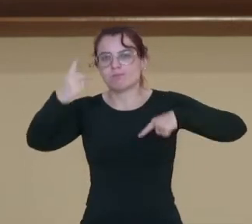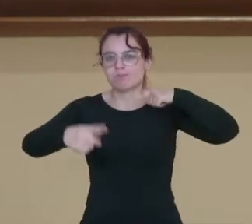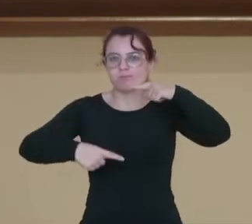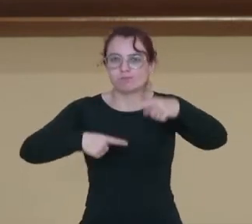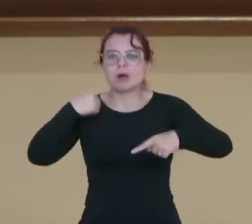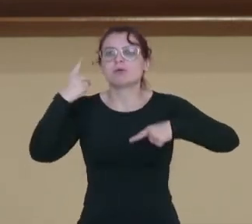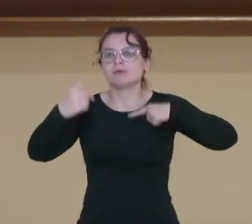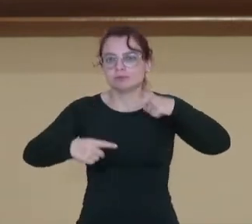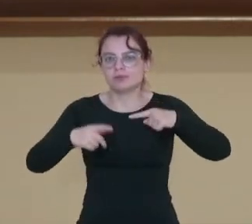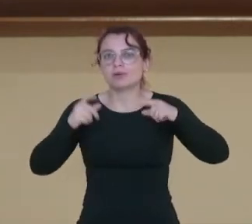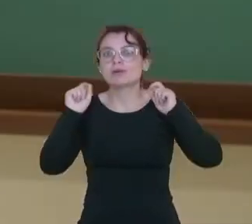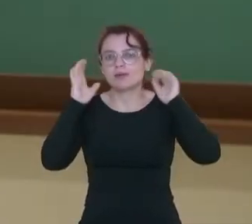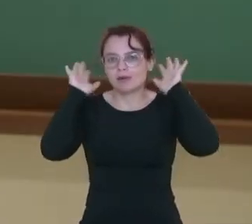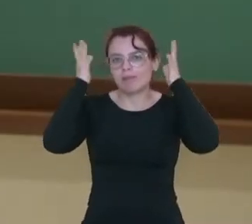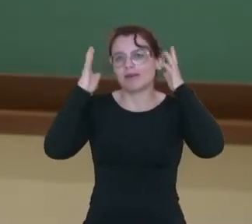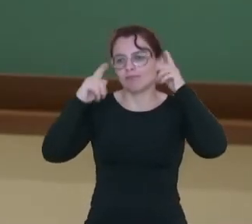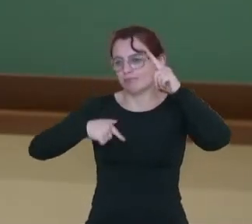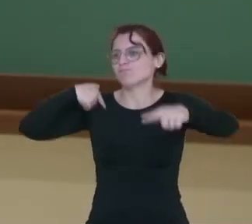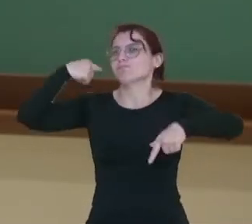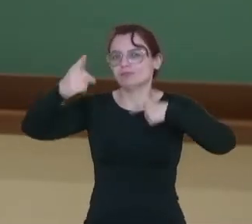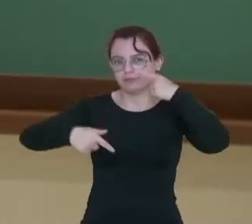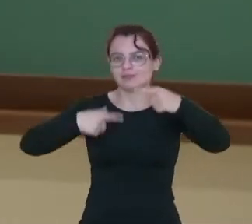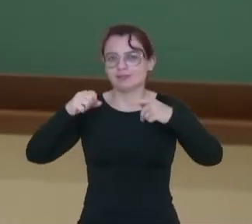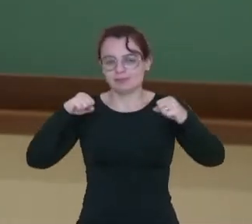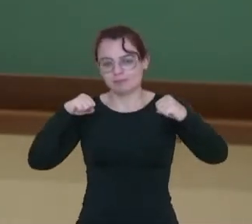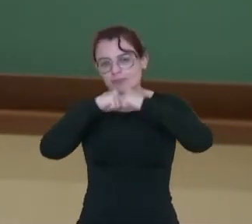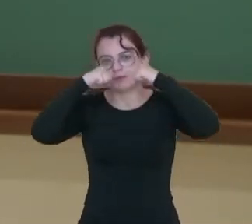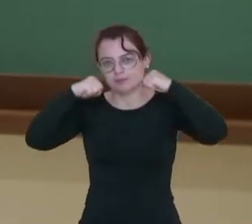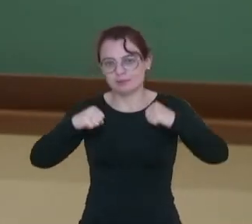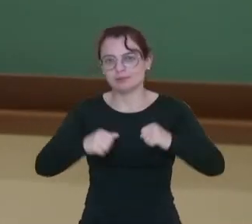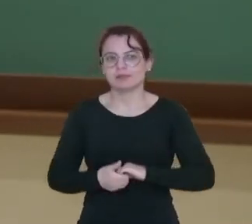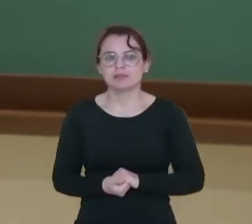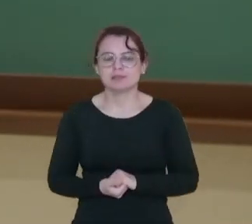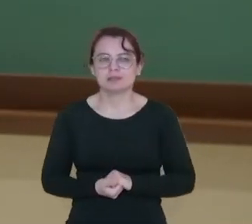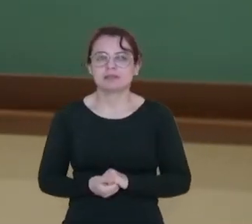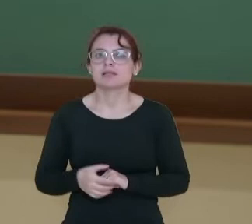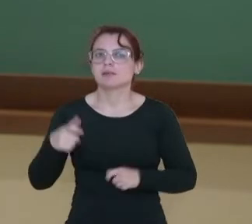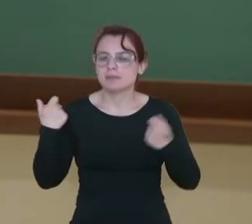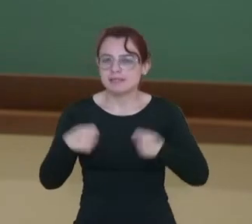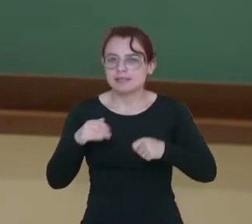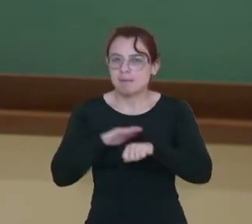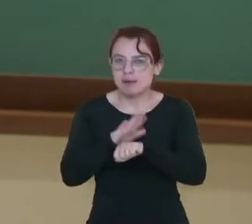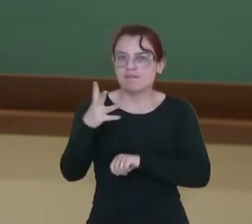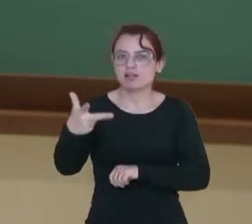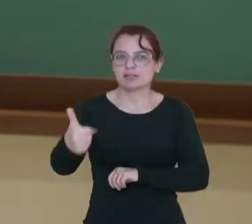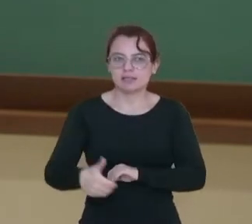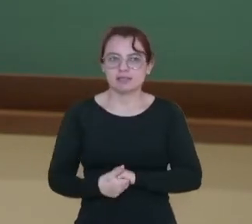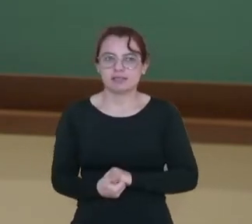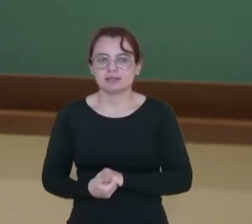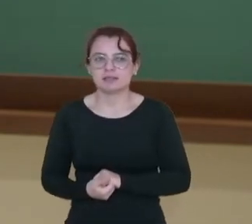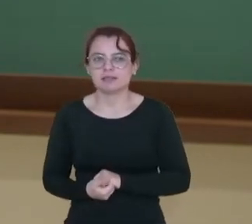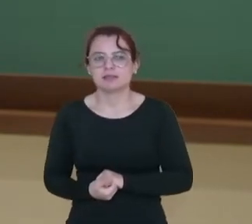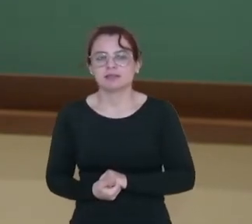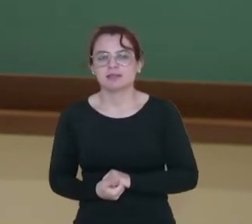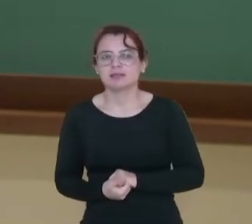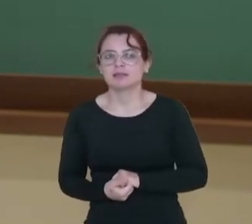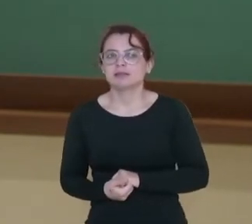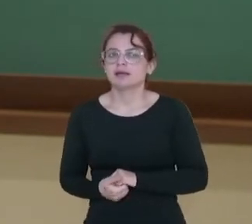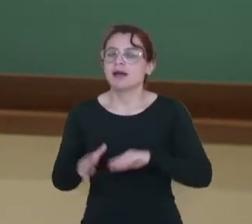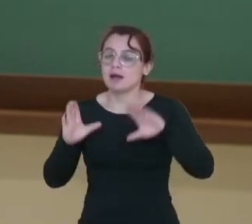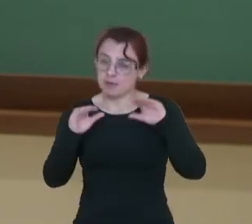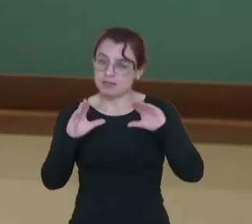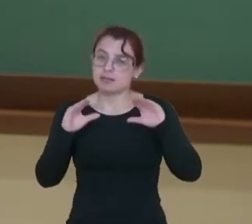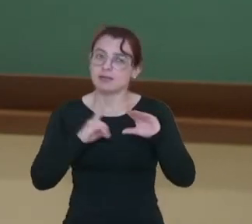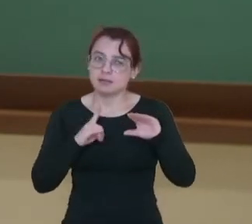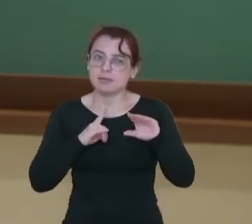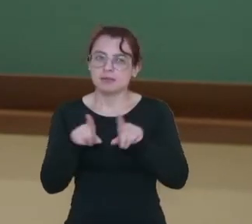por exemplo. Então, este termo, repare que depende muito mais da velocidade. A massa também influencia. Se pega